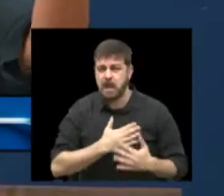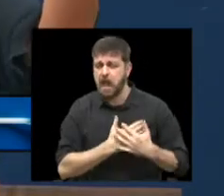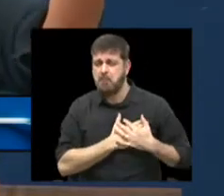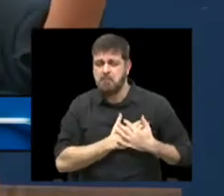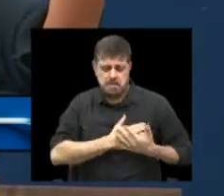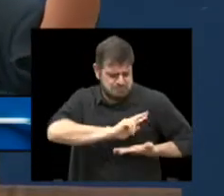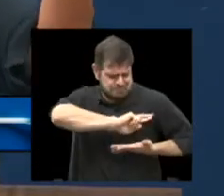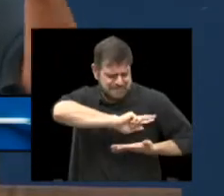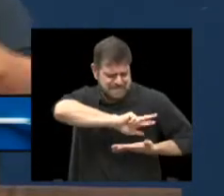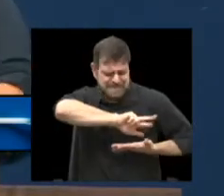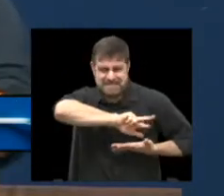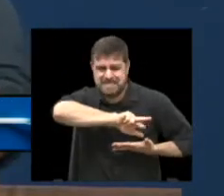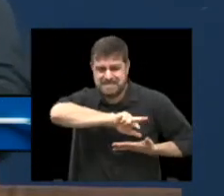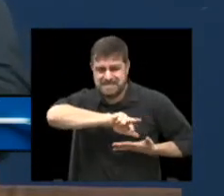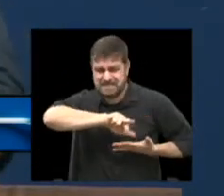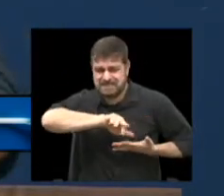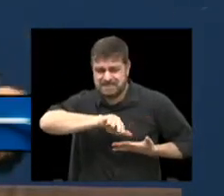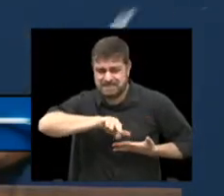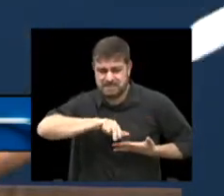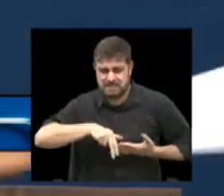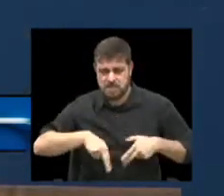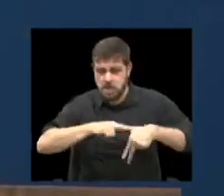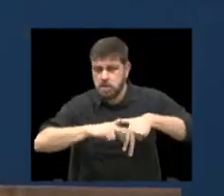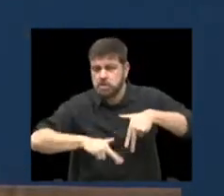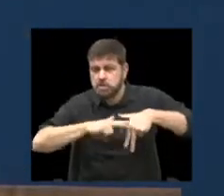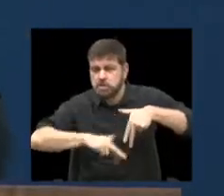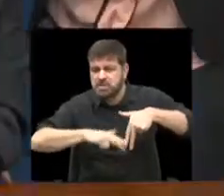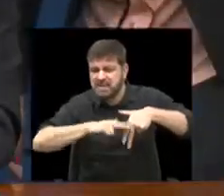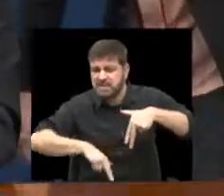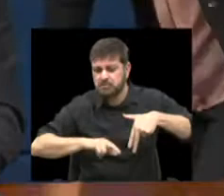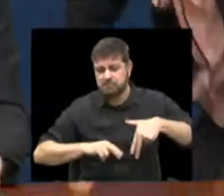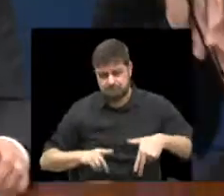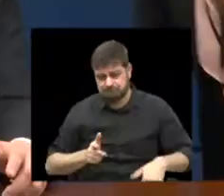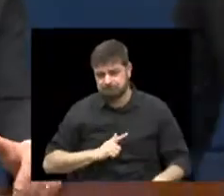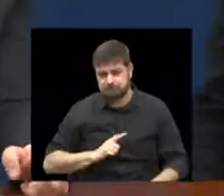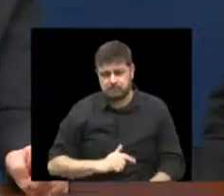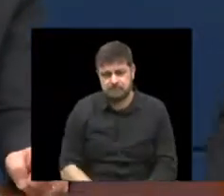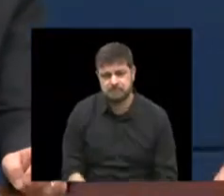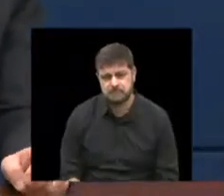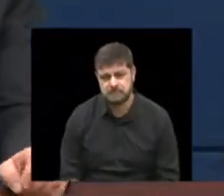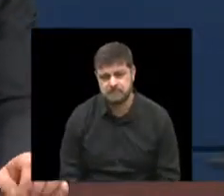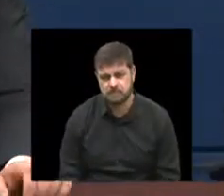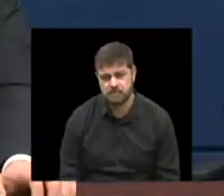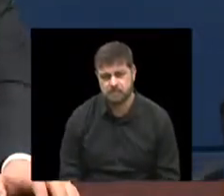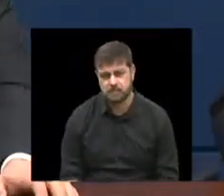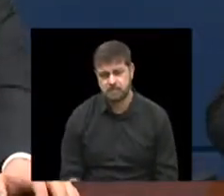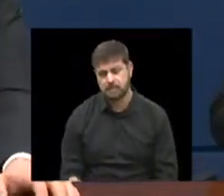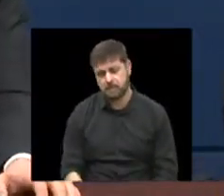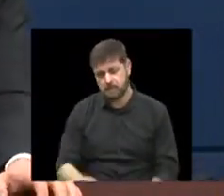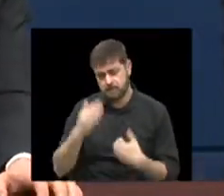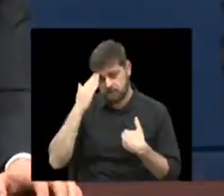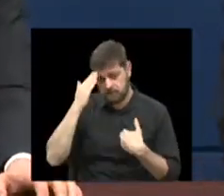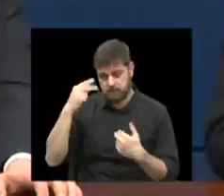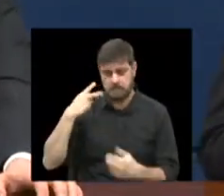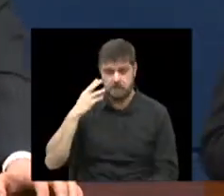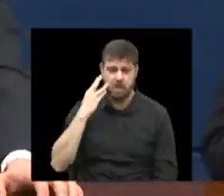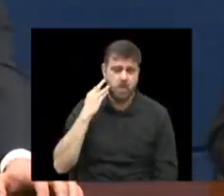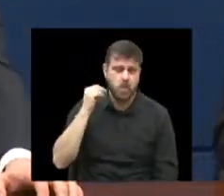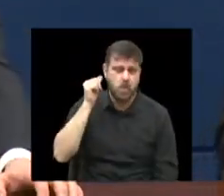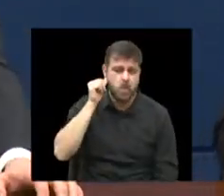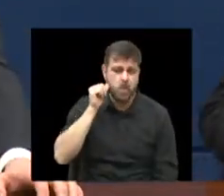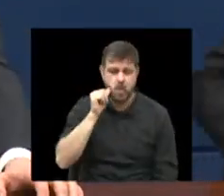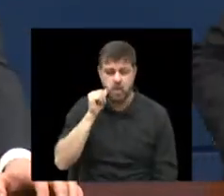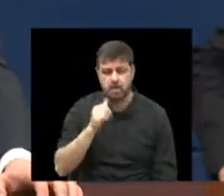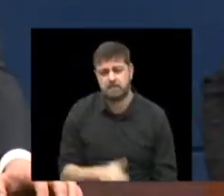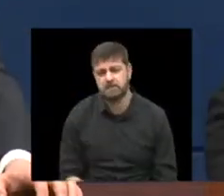mais ampla diversidade. Muito obrigada. Muito obrigada, vereadora Mariana Conte.